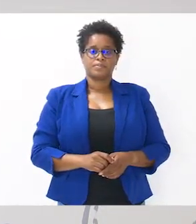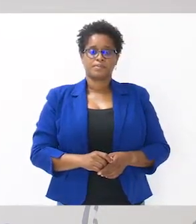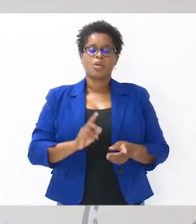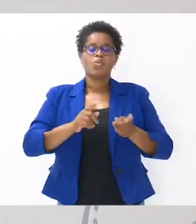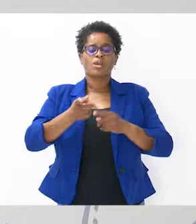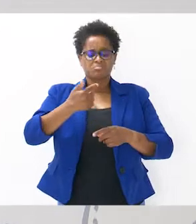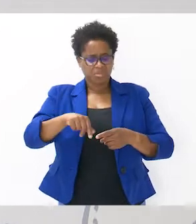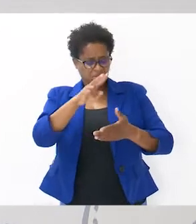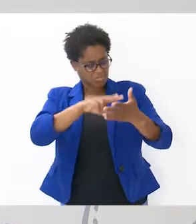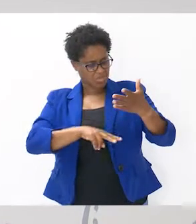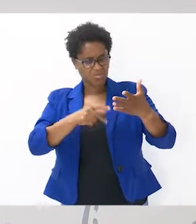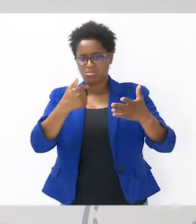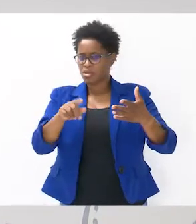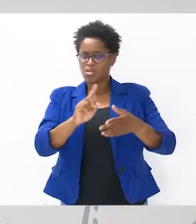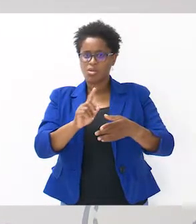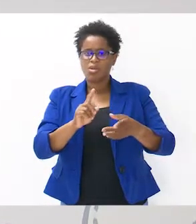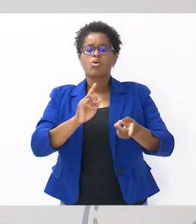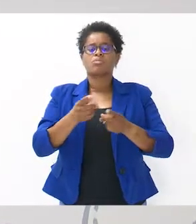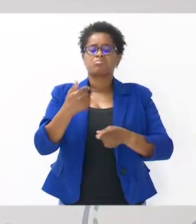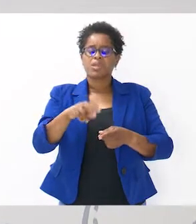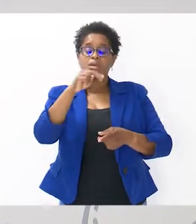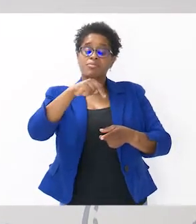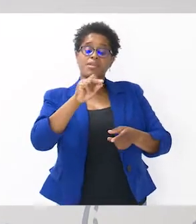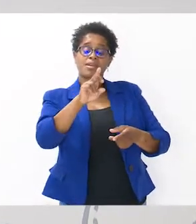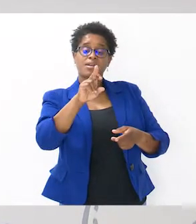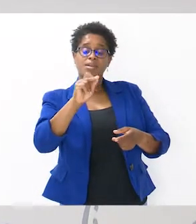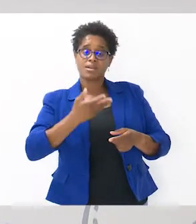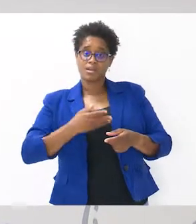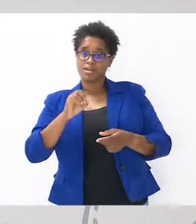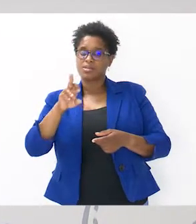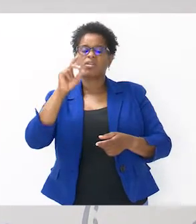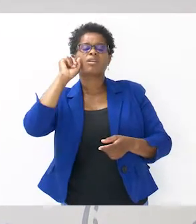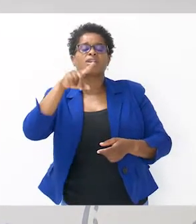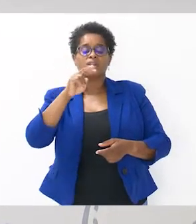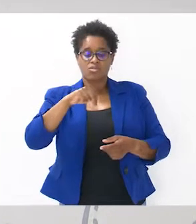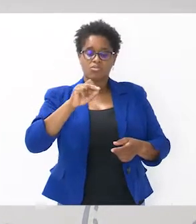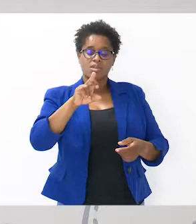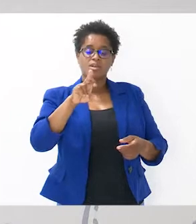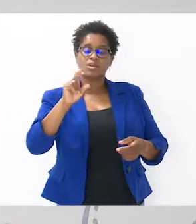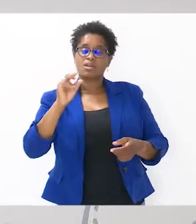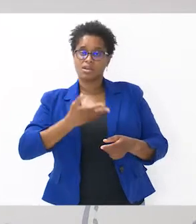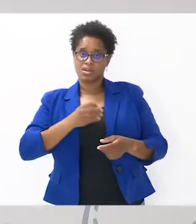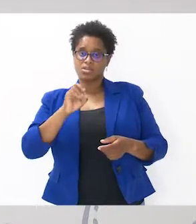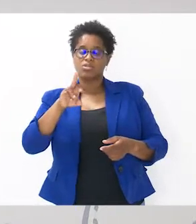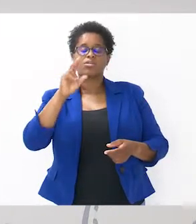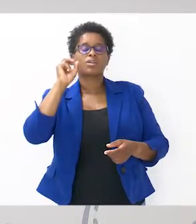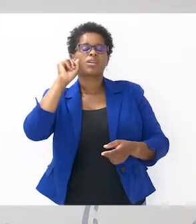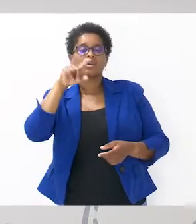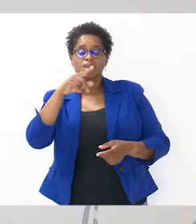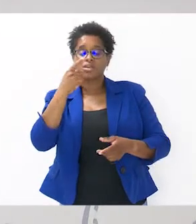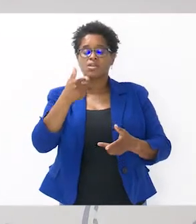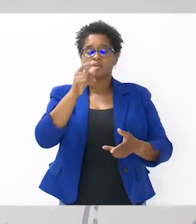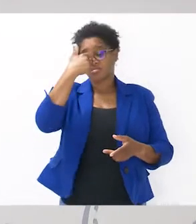O que é que não tem? Não tem um narrador. Quem é o narrador? É quem conta